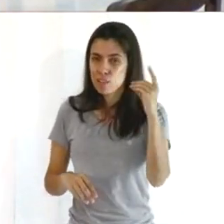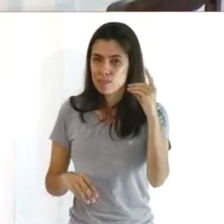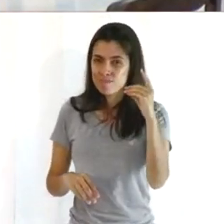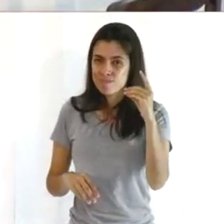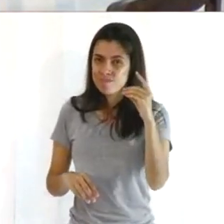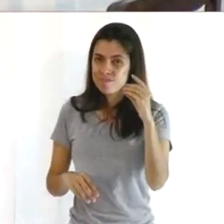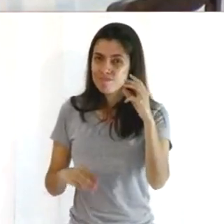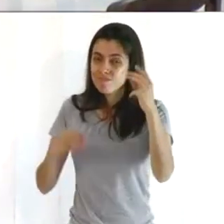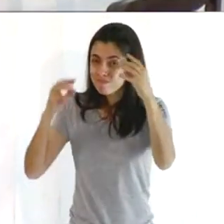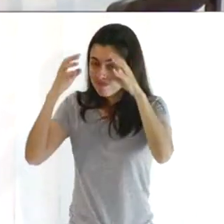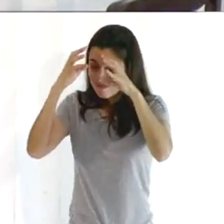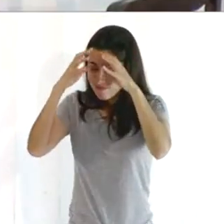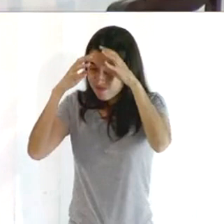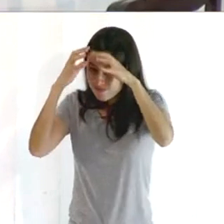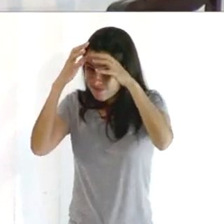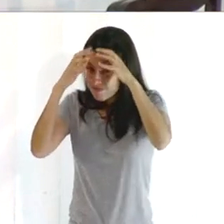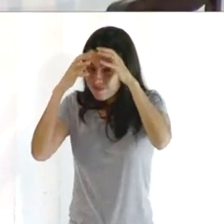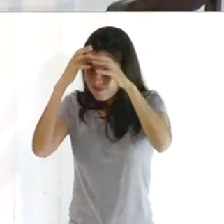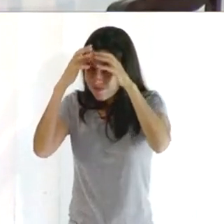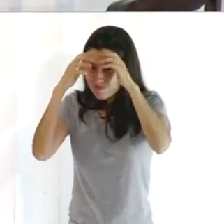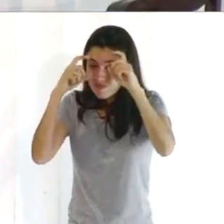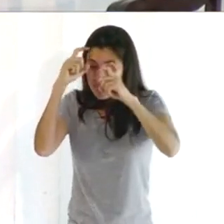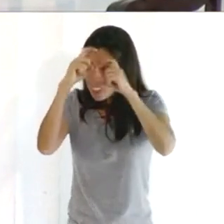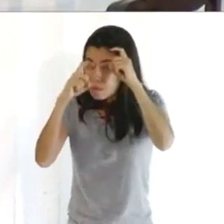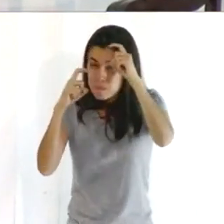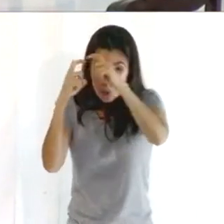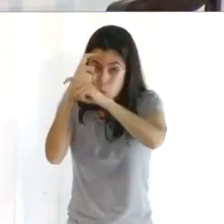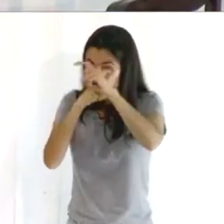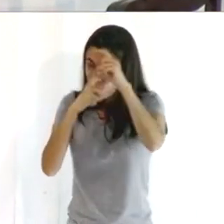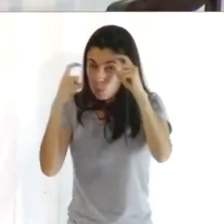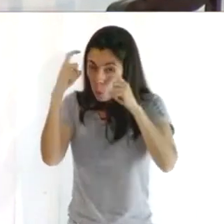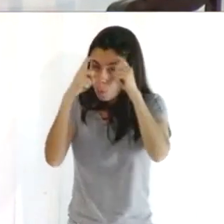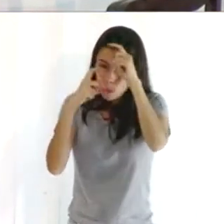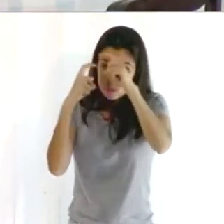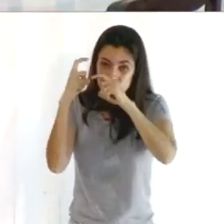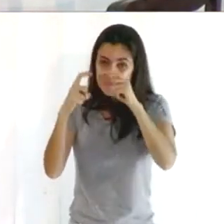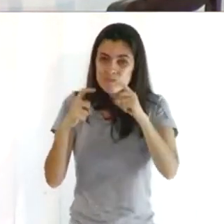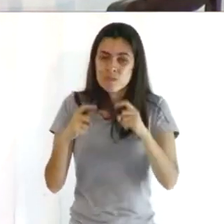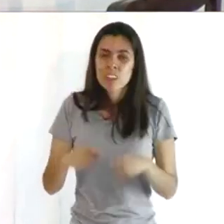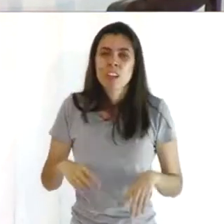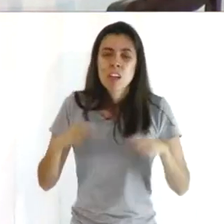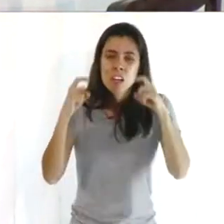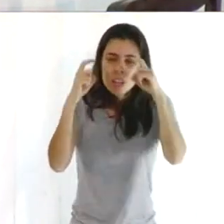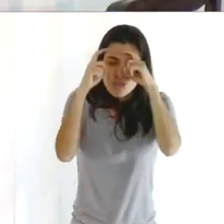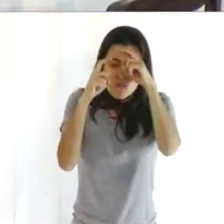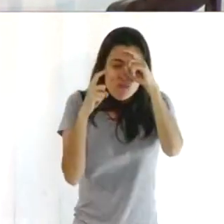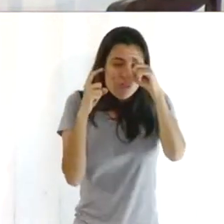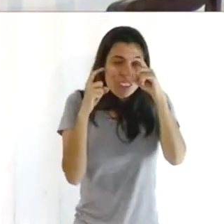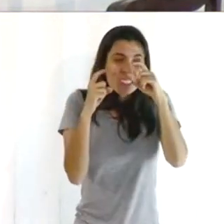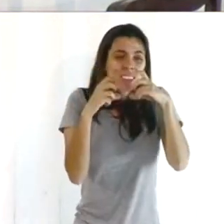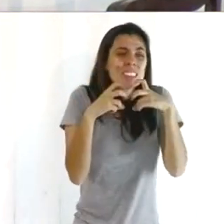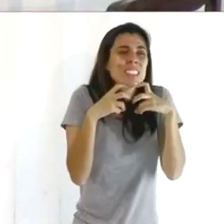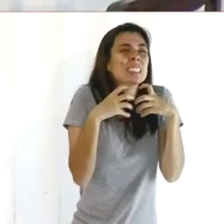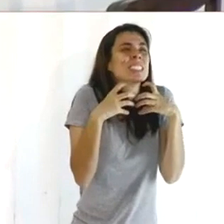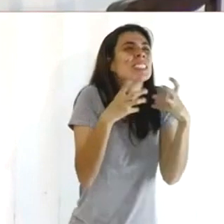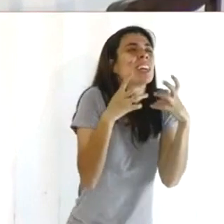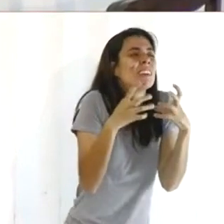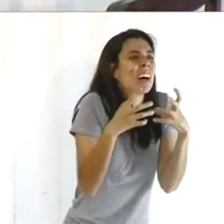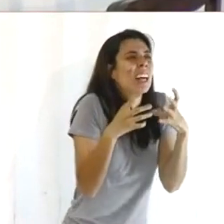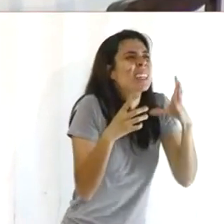inimigo. Ele então agora rompe num clamor ao Senhor, no verso 3: atenta para mim,